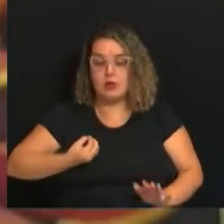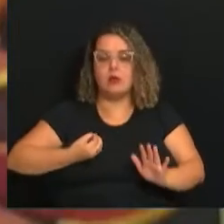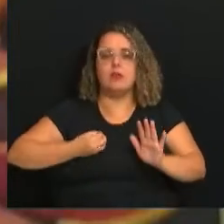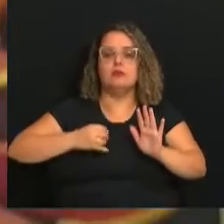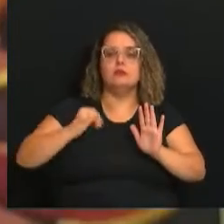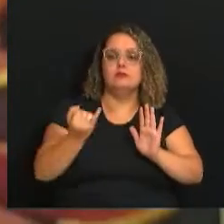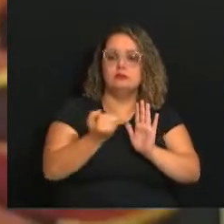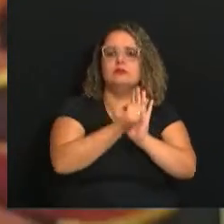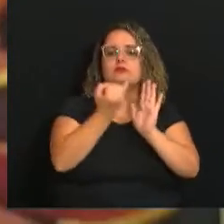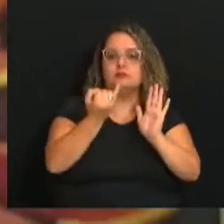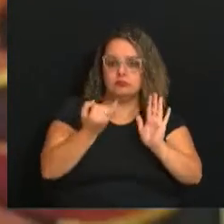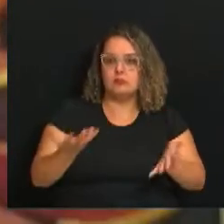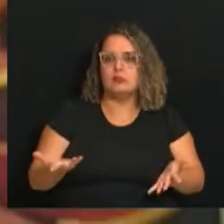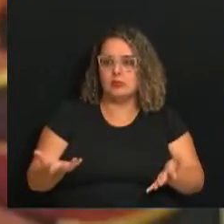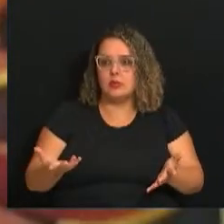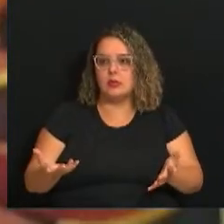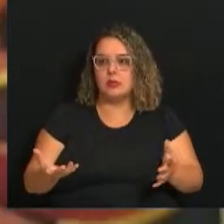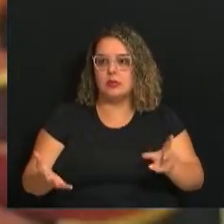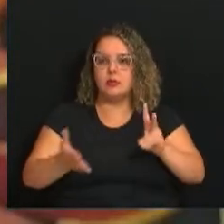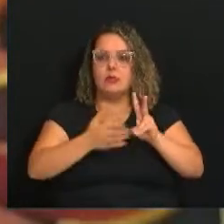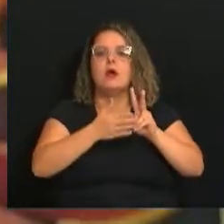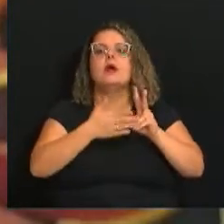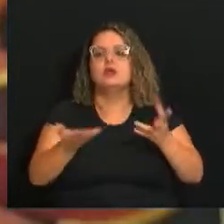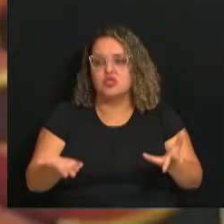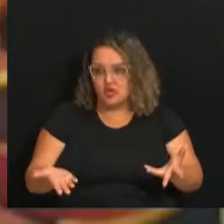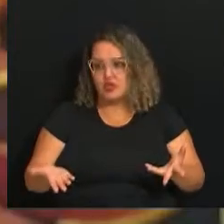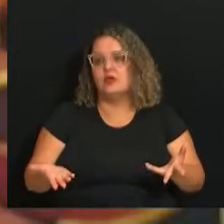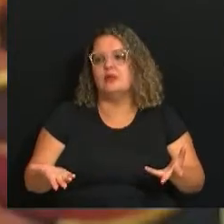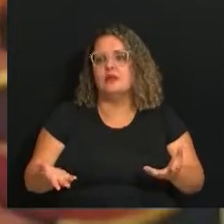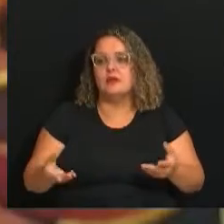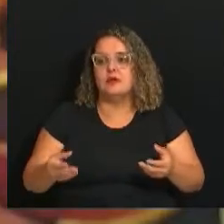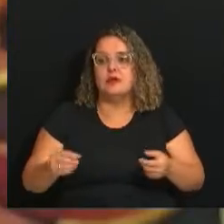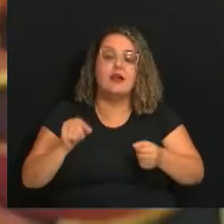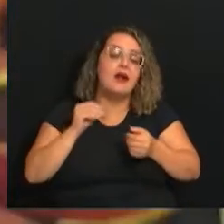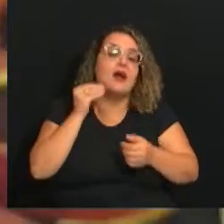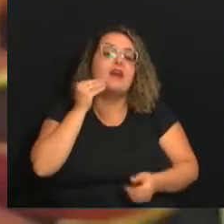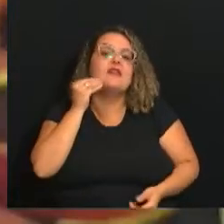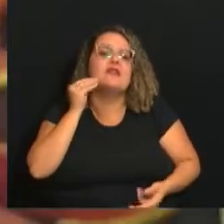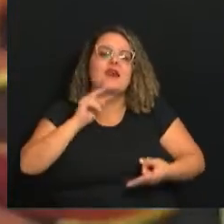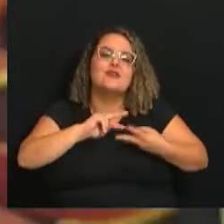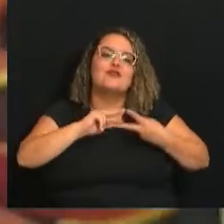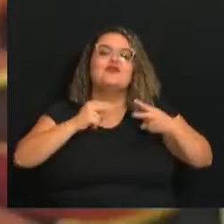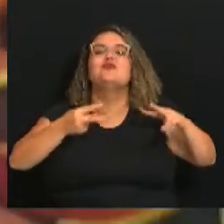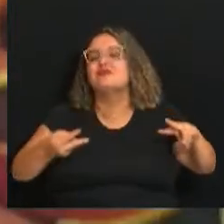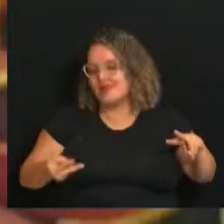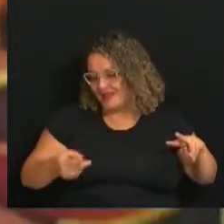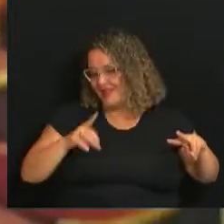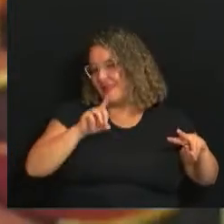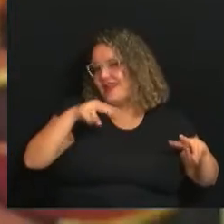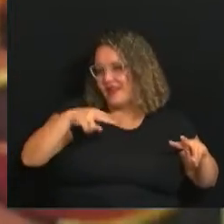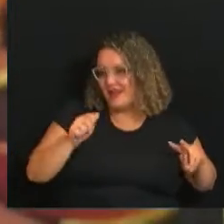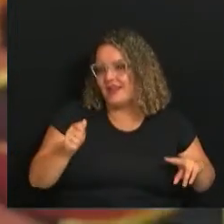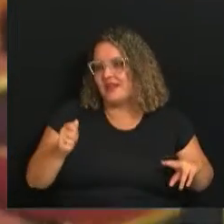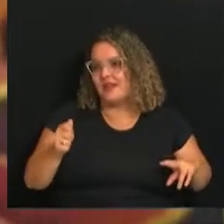gente ressurge assim, né, para o público, né, depois de tanta dor que a gente viveu,